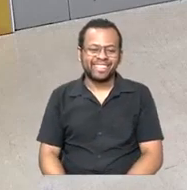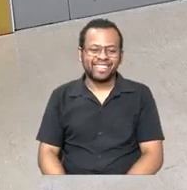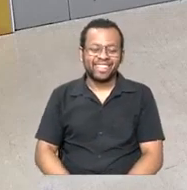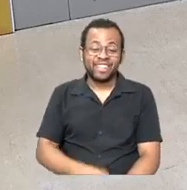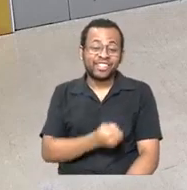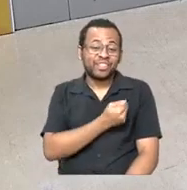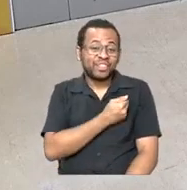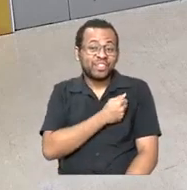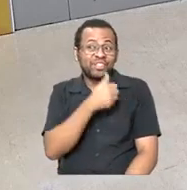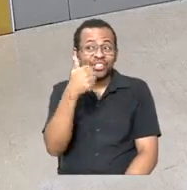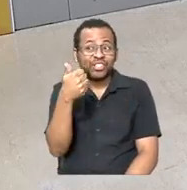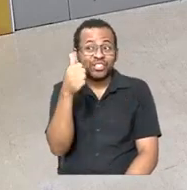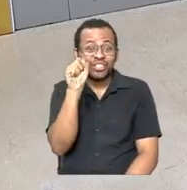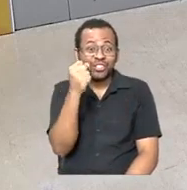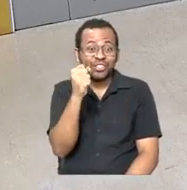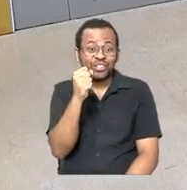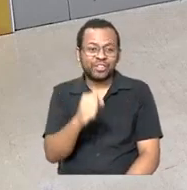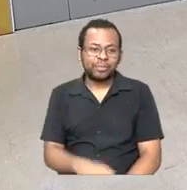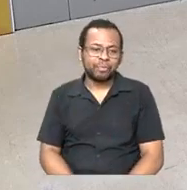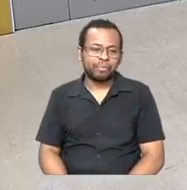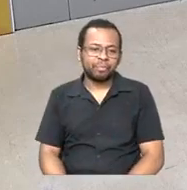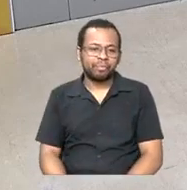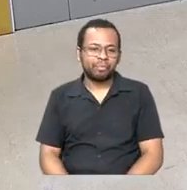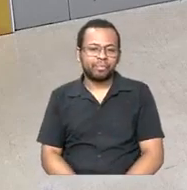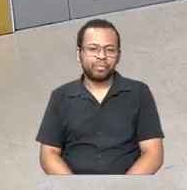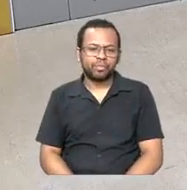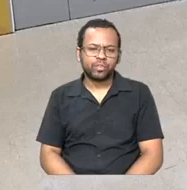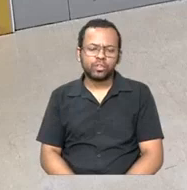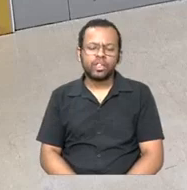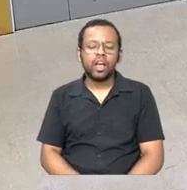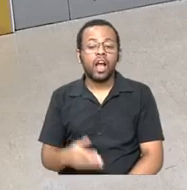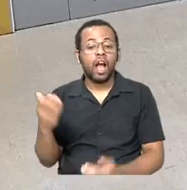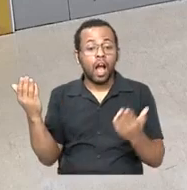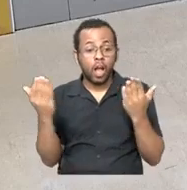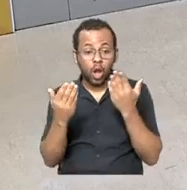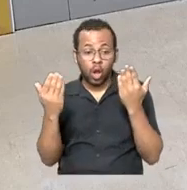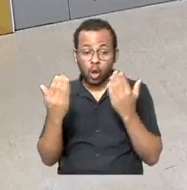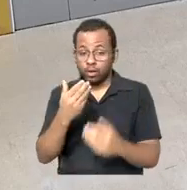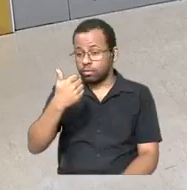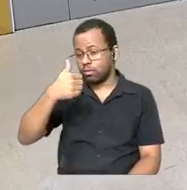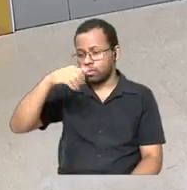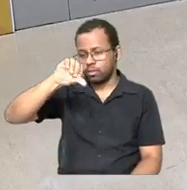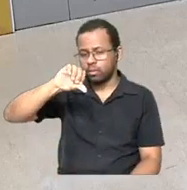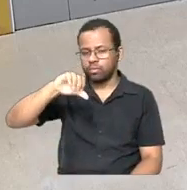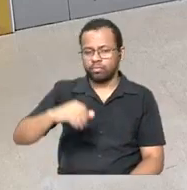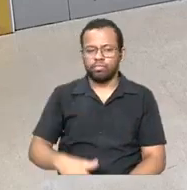18 saiu 18 colado veio 19 19